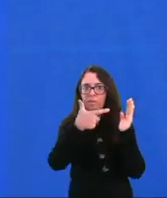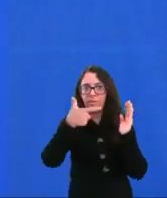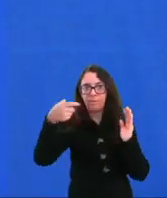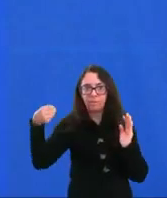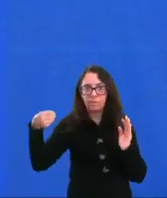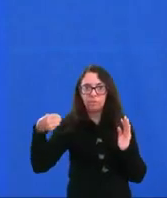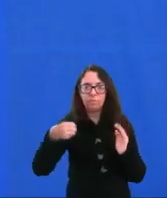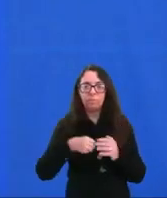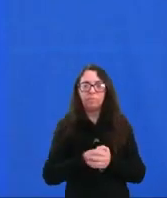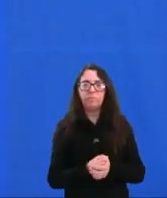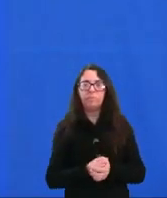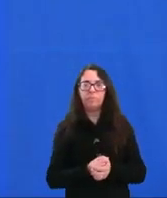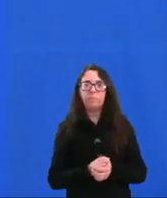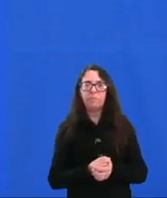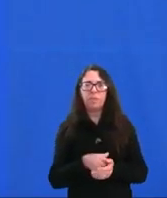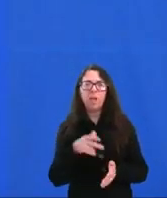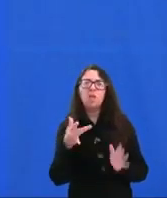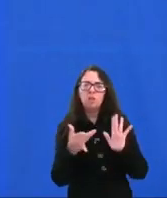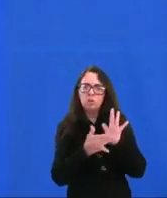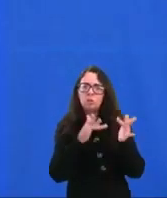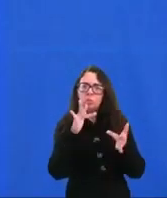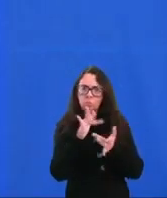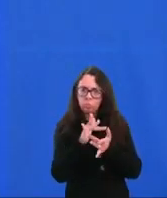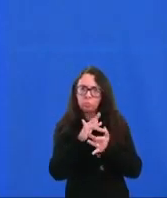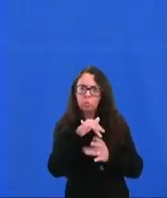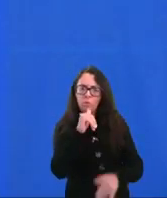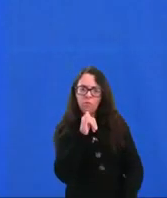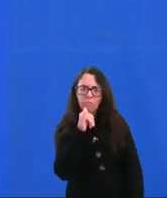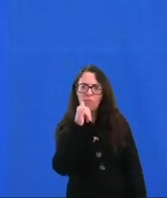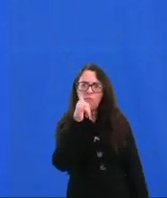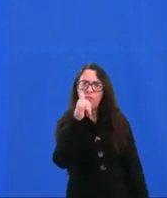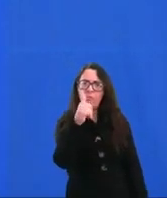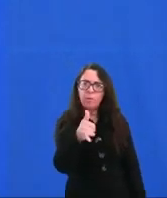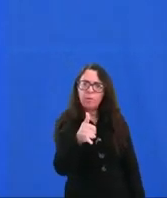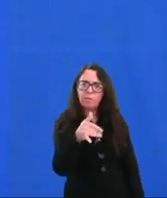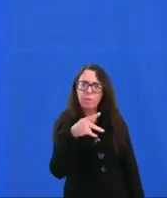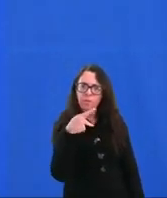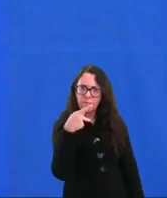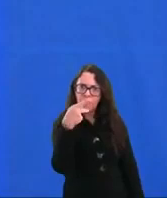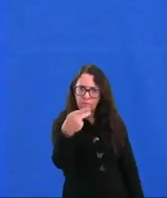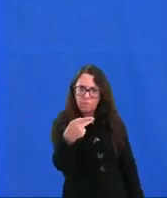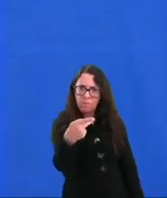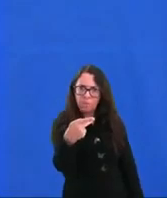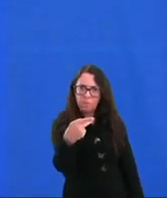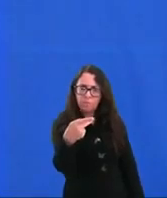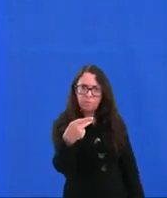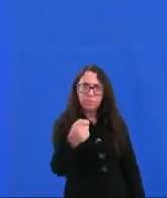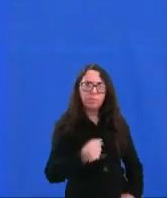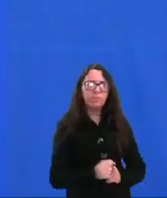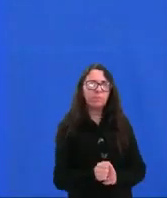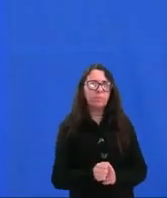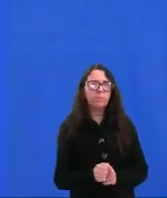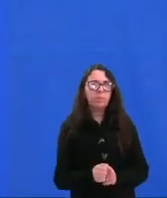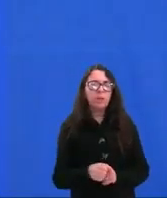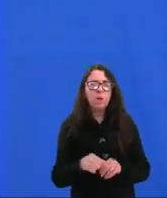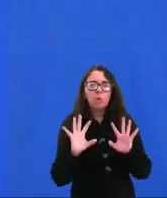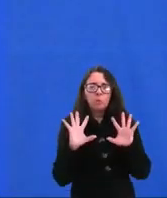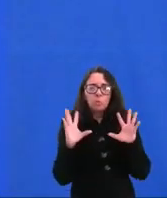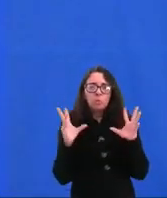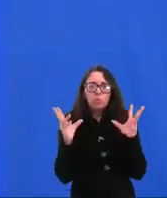Jesus disse: em verdade vos digo que tudo o que ligardes na terra,